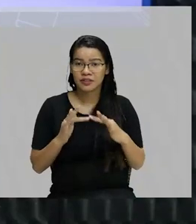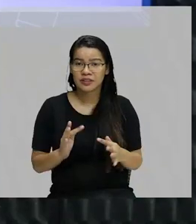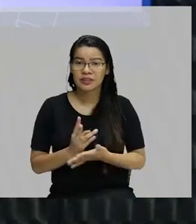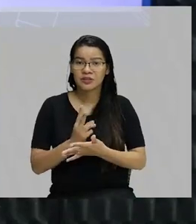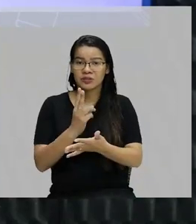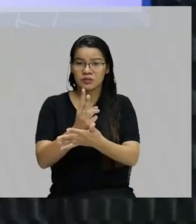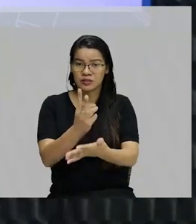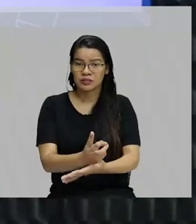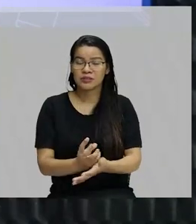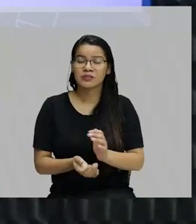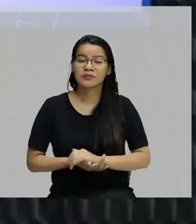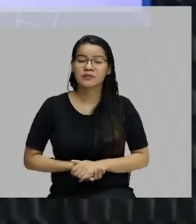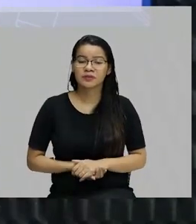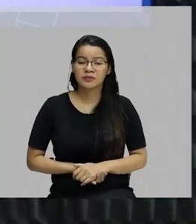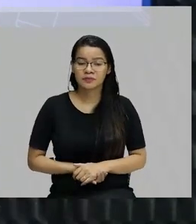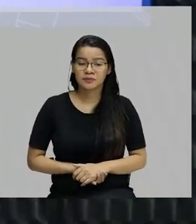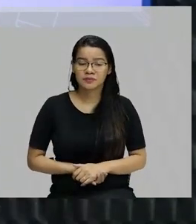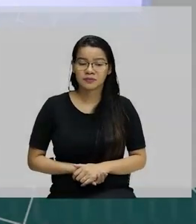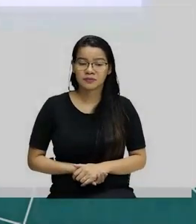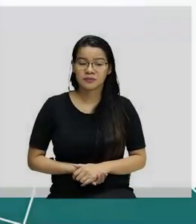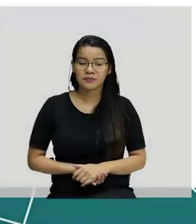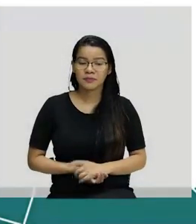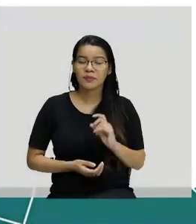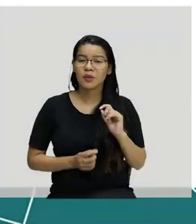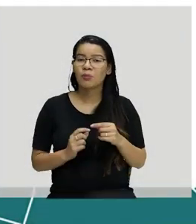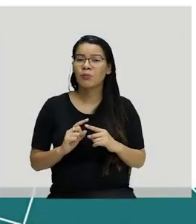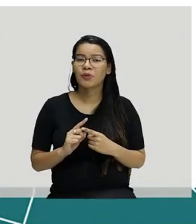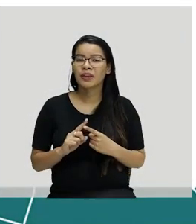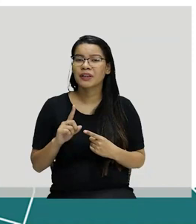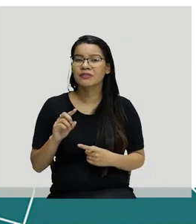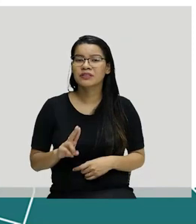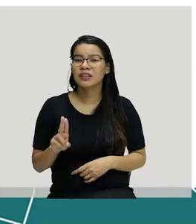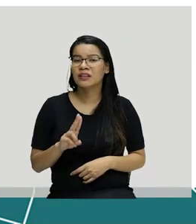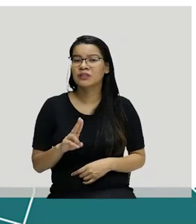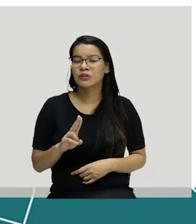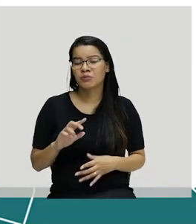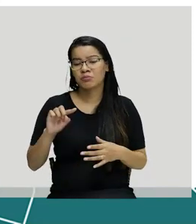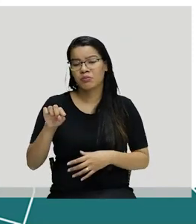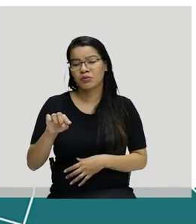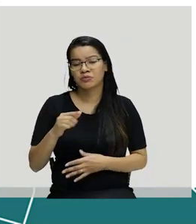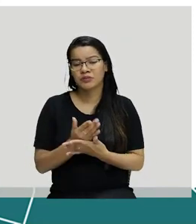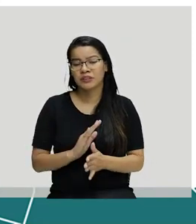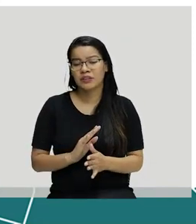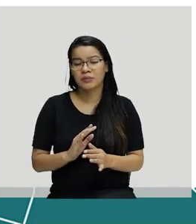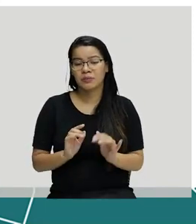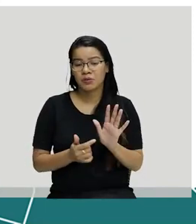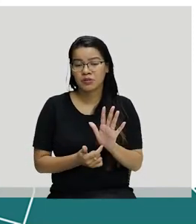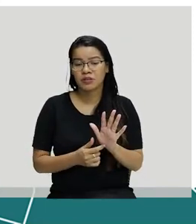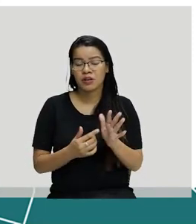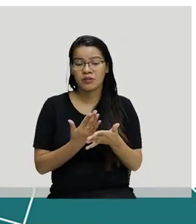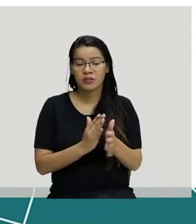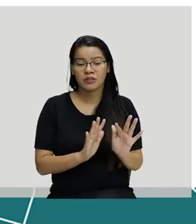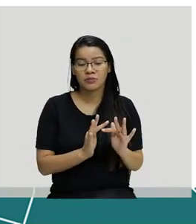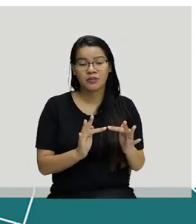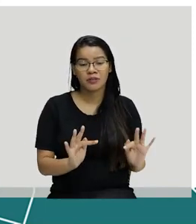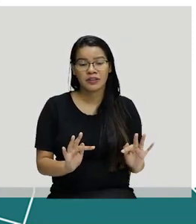continua aí nos acompanhando e para que serve o ponto final para indicar o final de uma frase declarativa gosto